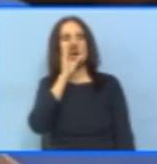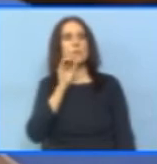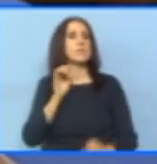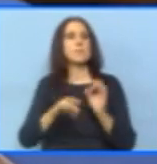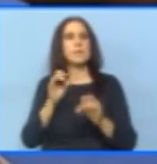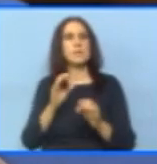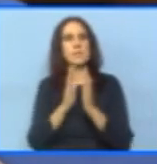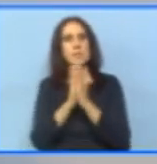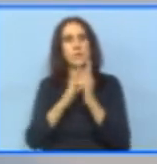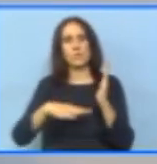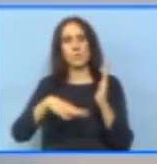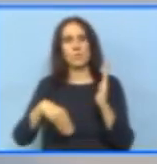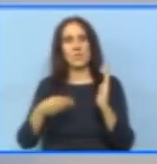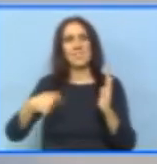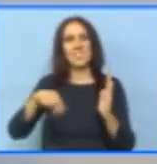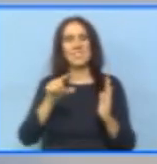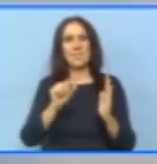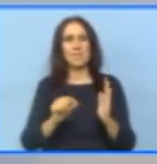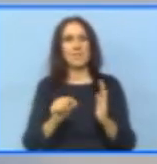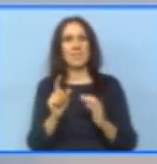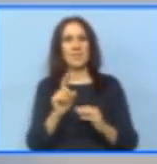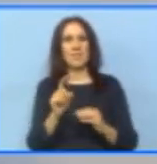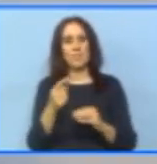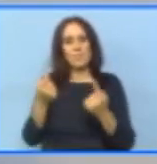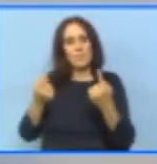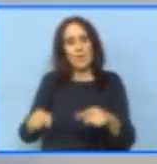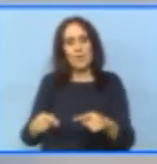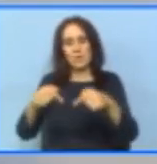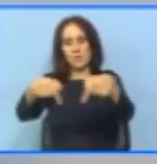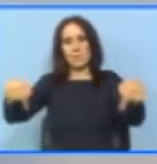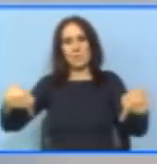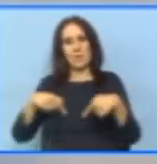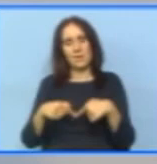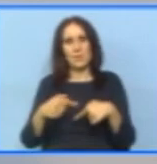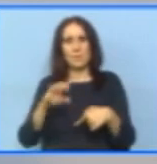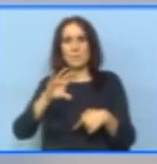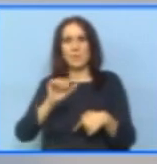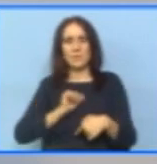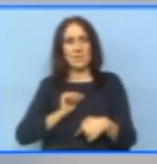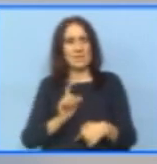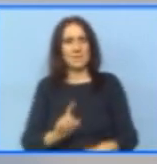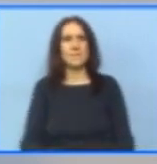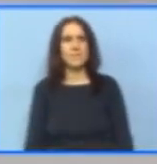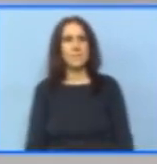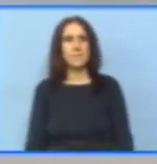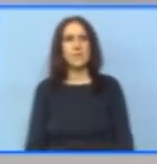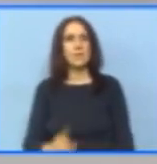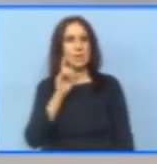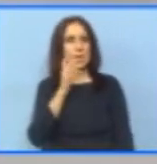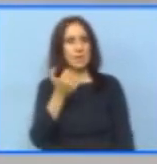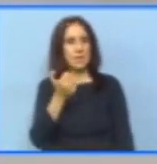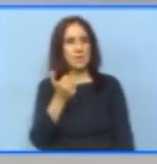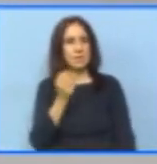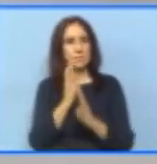passa na Igreja no mundo, para não ficarmos também confinados só ao nosso espaço, ao nosso país. Termina depois no dia 15 esta